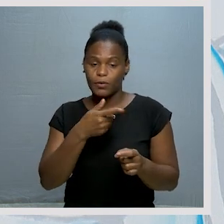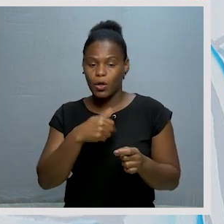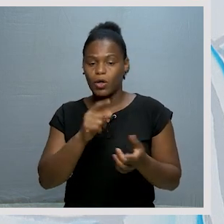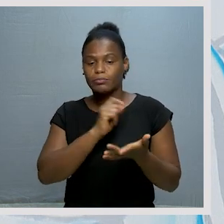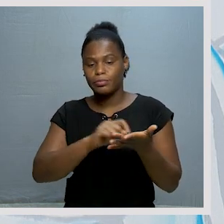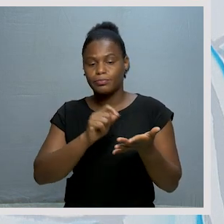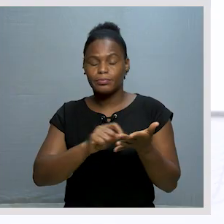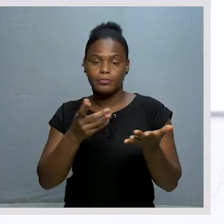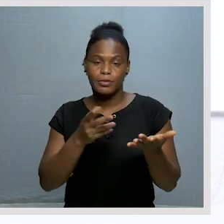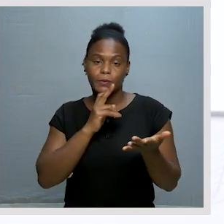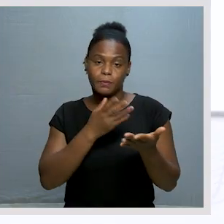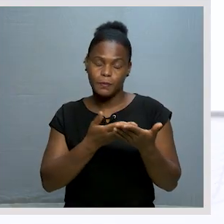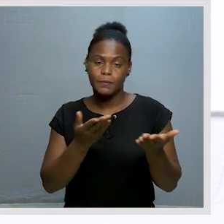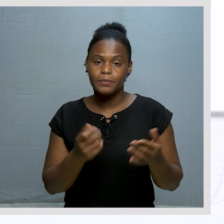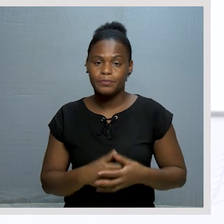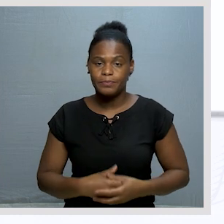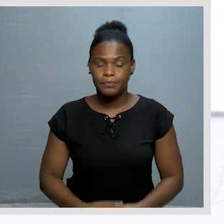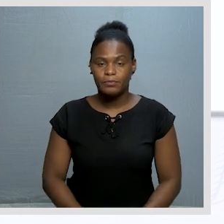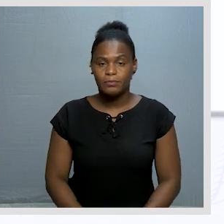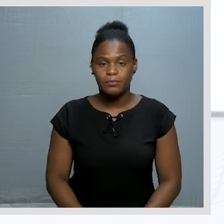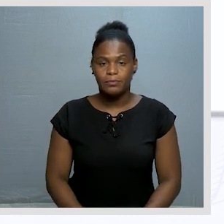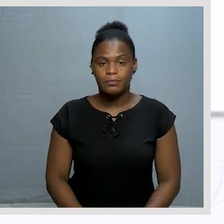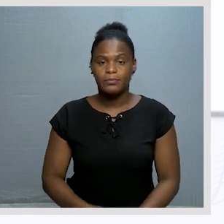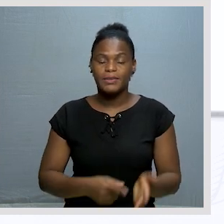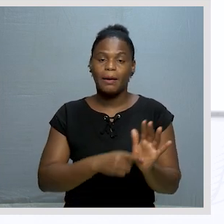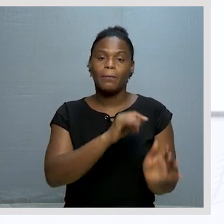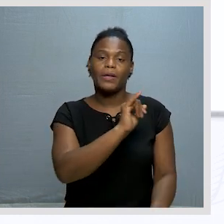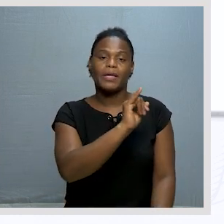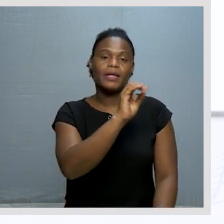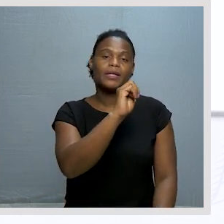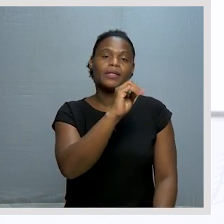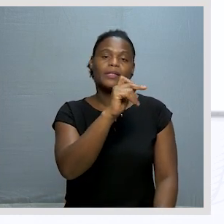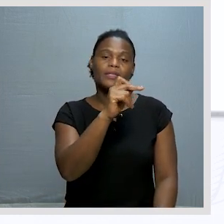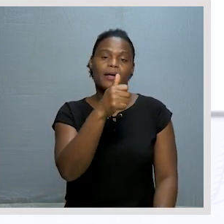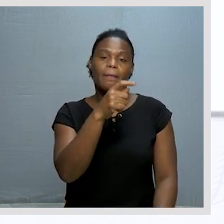vamos resolver isto. Temos Isabela,